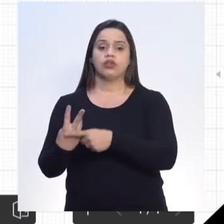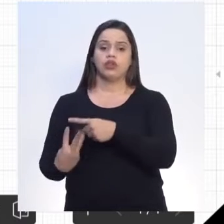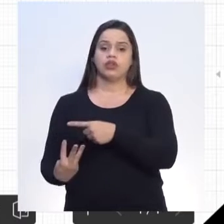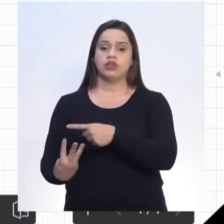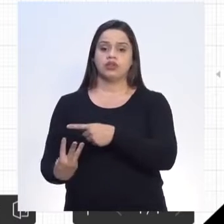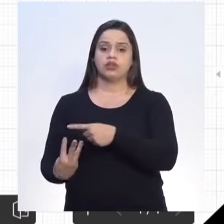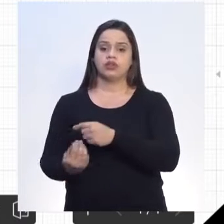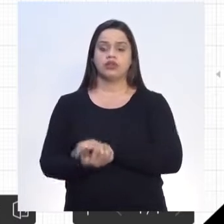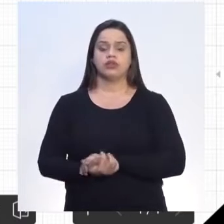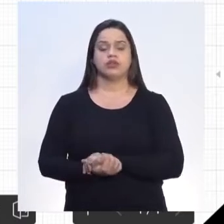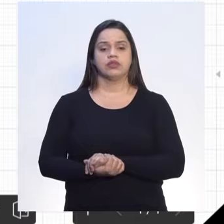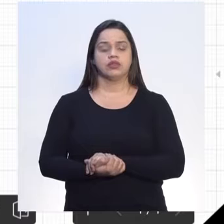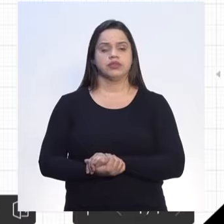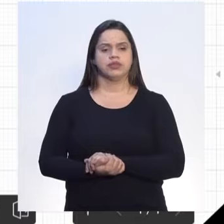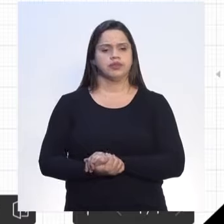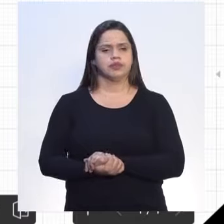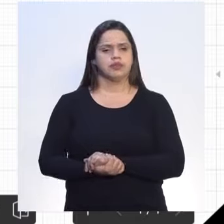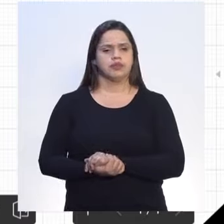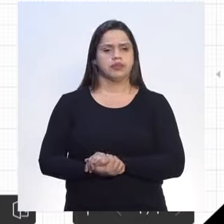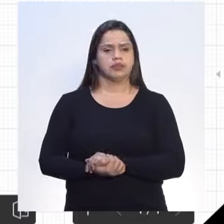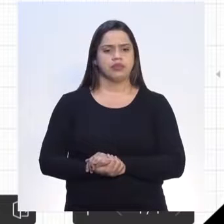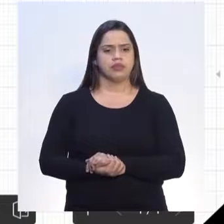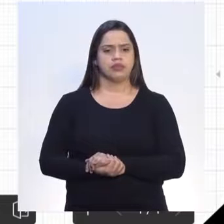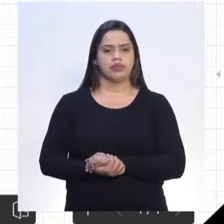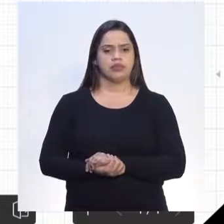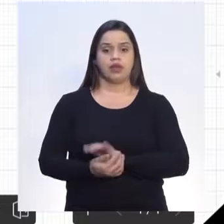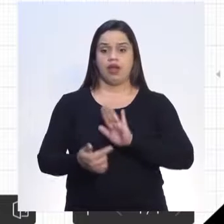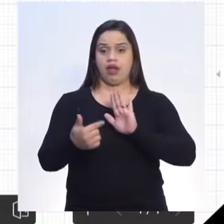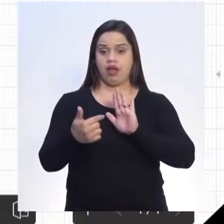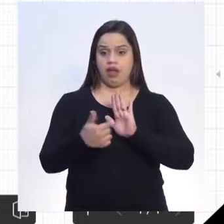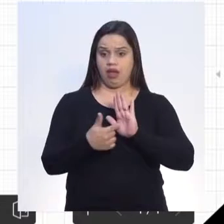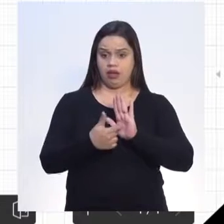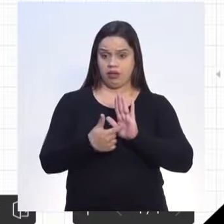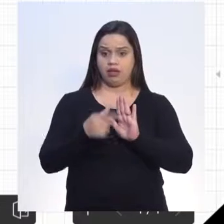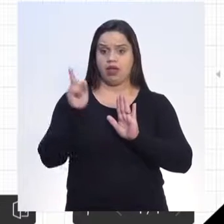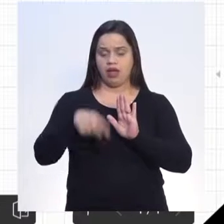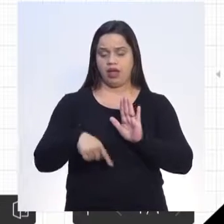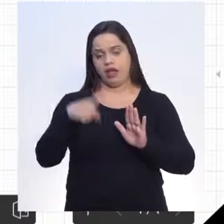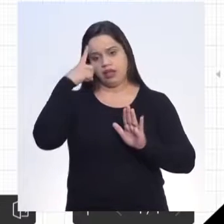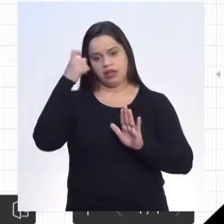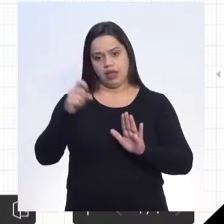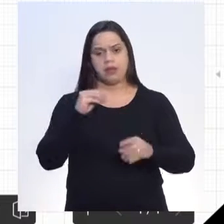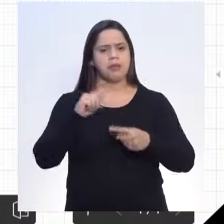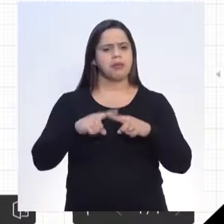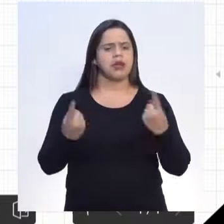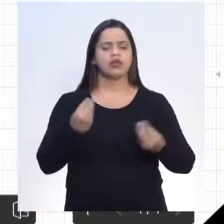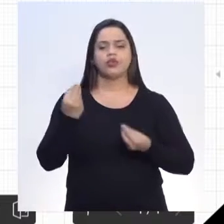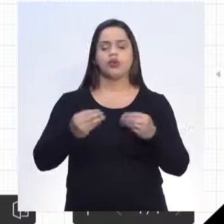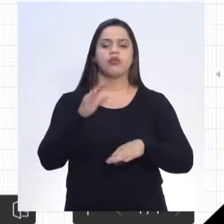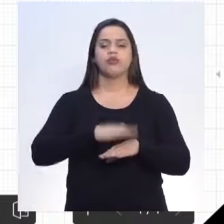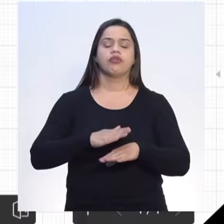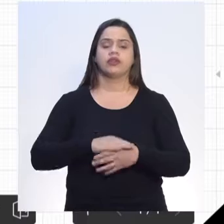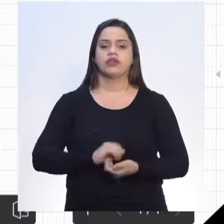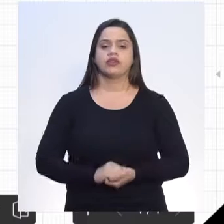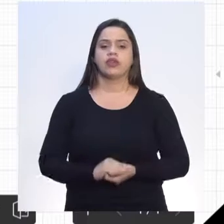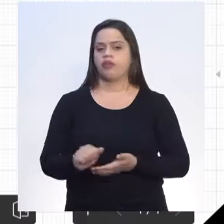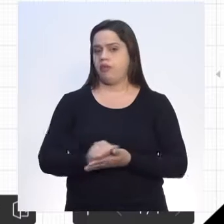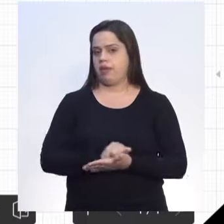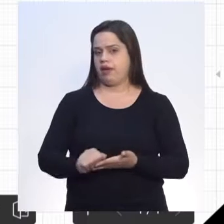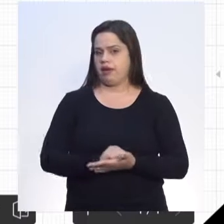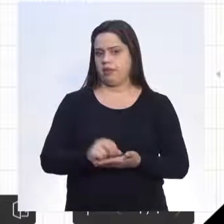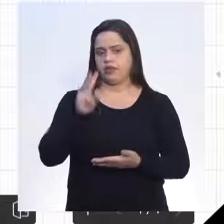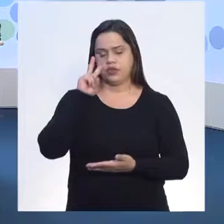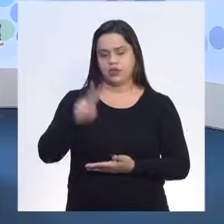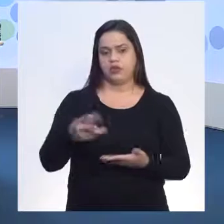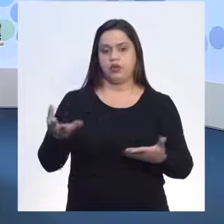dentro dos 2/3. Essa aqui, ó, é a ideia. Mas como eu vou fazer? Vou até apagar aqui para vocês verem. Como que eu vou